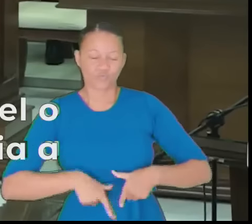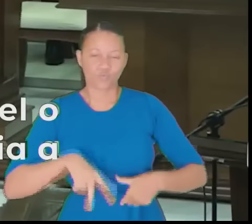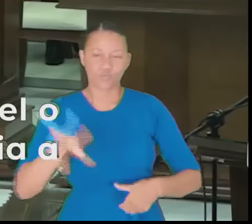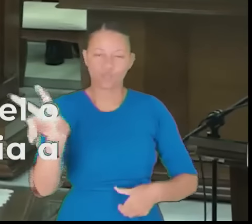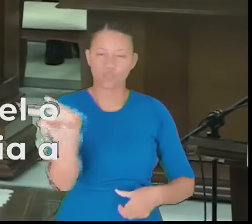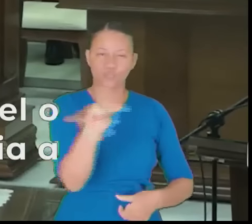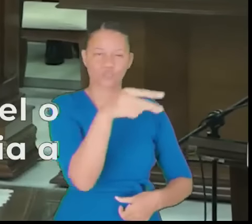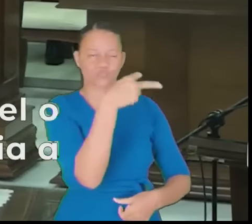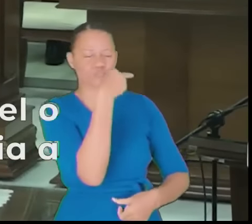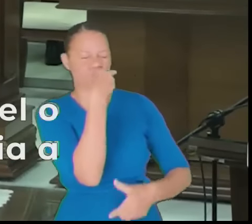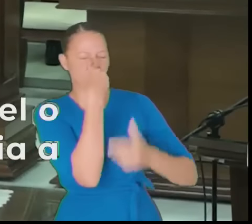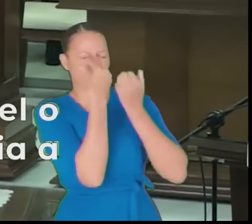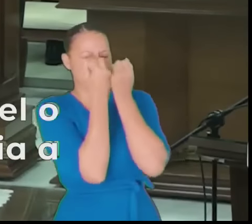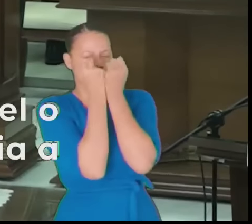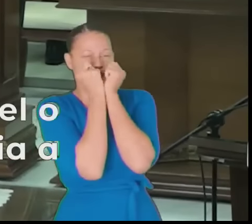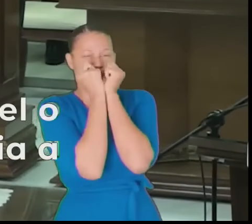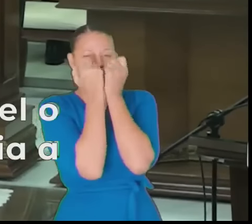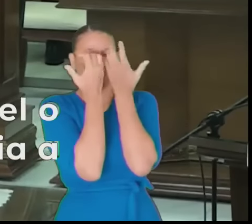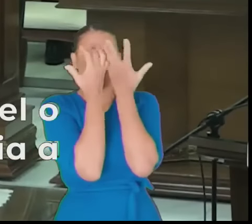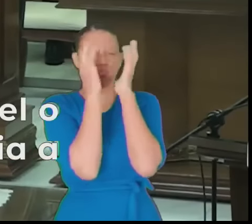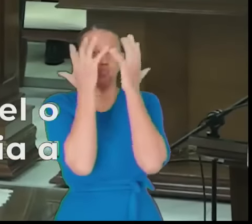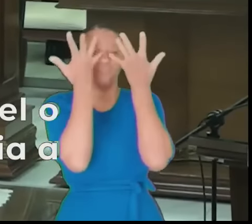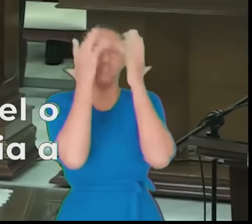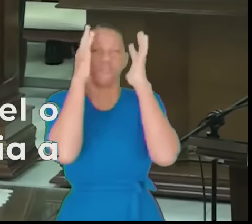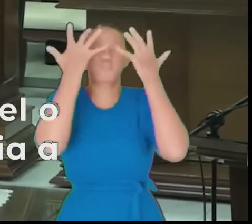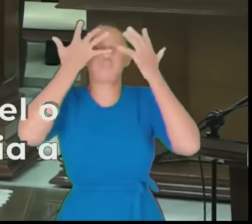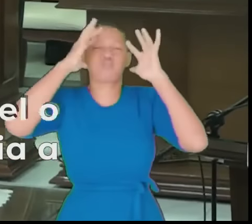de Moisés, e que